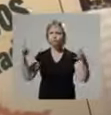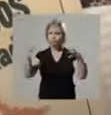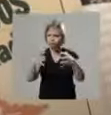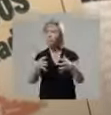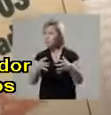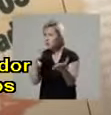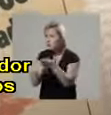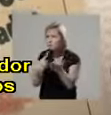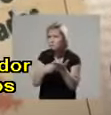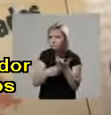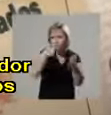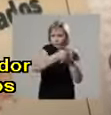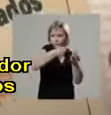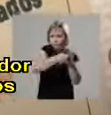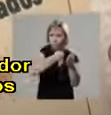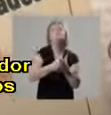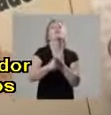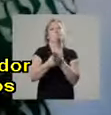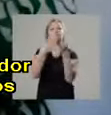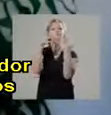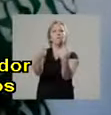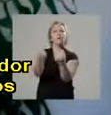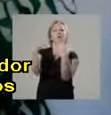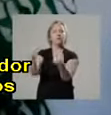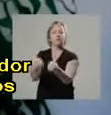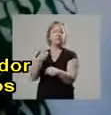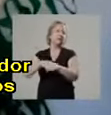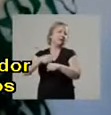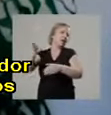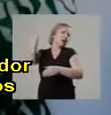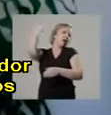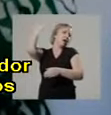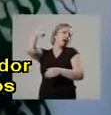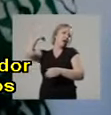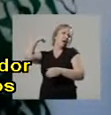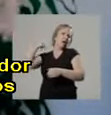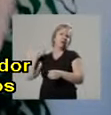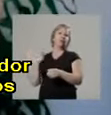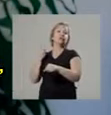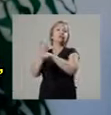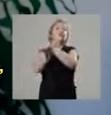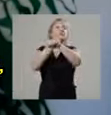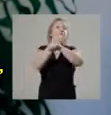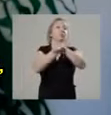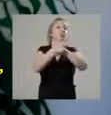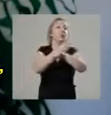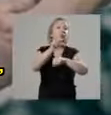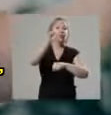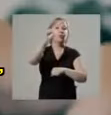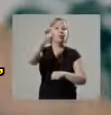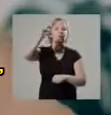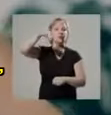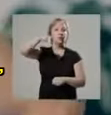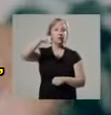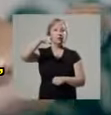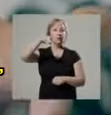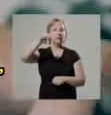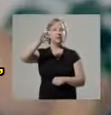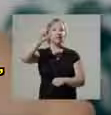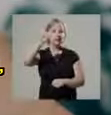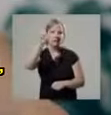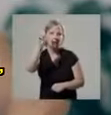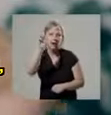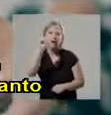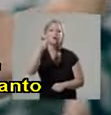então? Vamos brigar. Fomos atrás do senador na época e sentamos, e aí depois vai